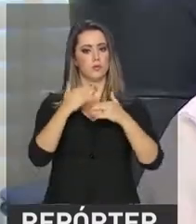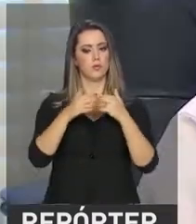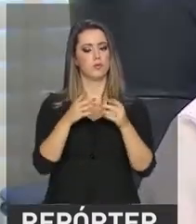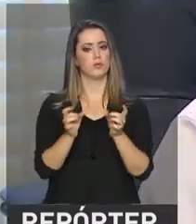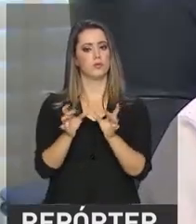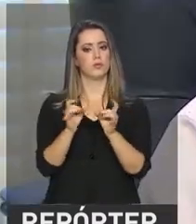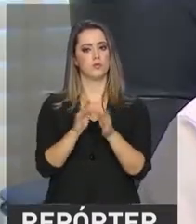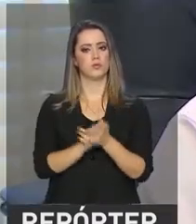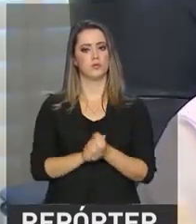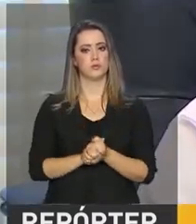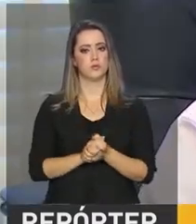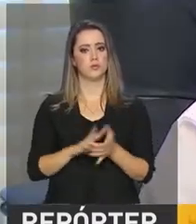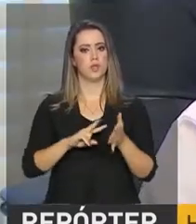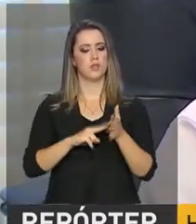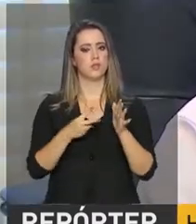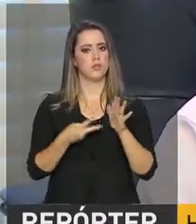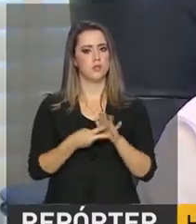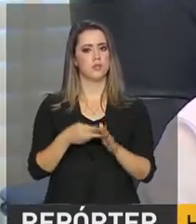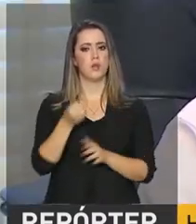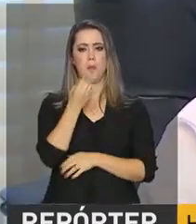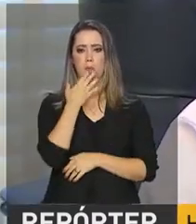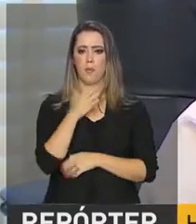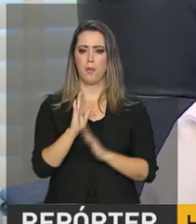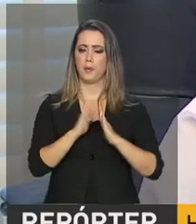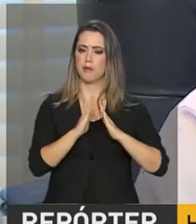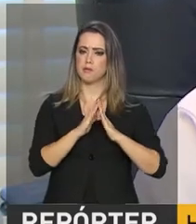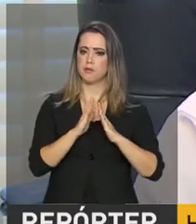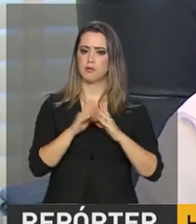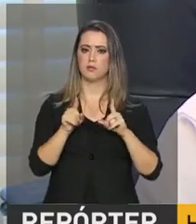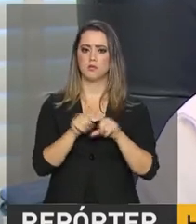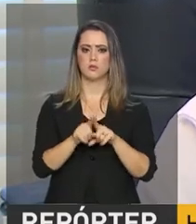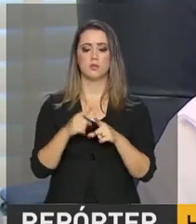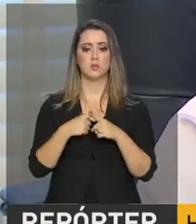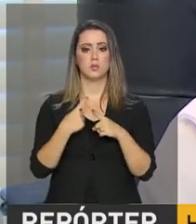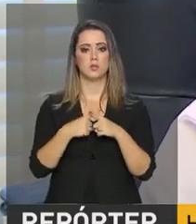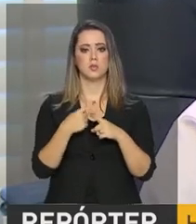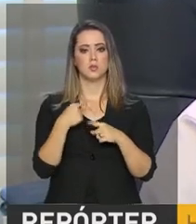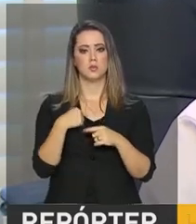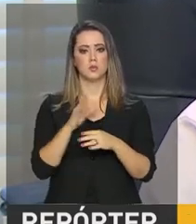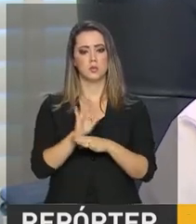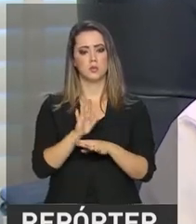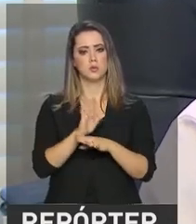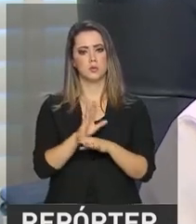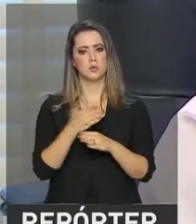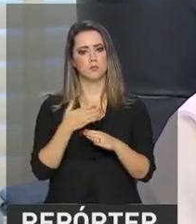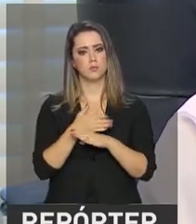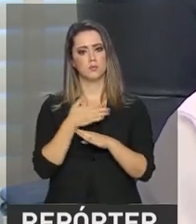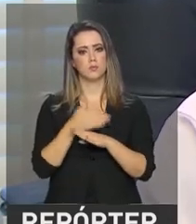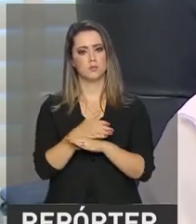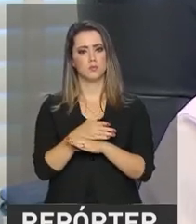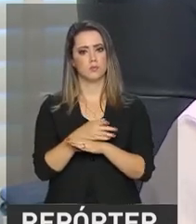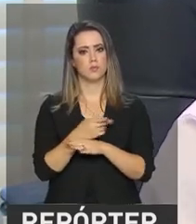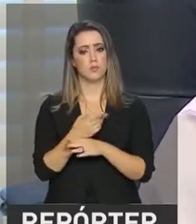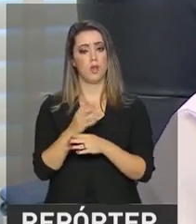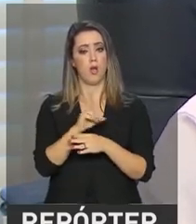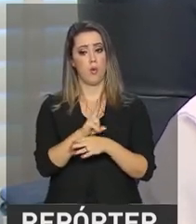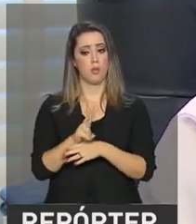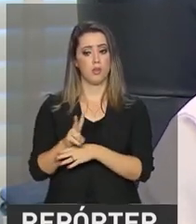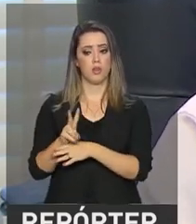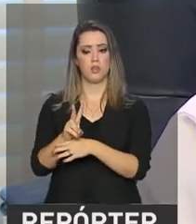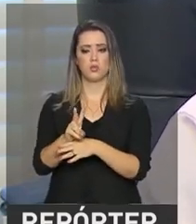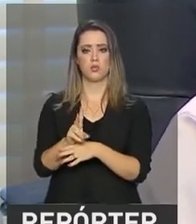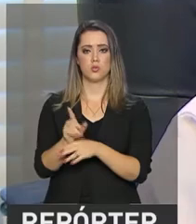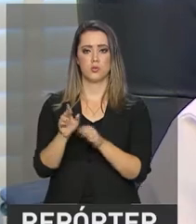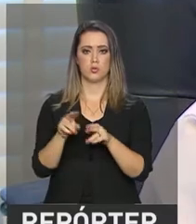representa um impacto muito bom para o mercado imobiliário uma vez que vai favorecer o acesso ao crédito é